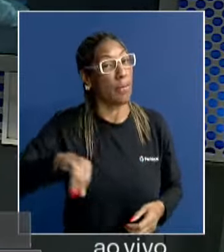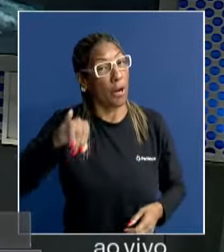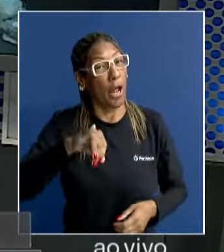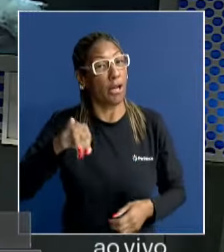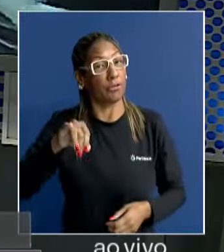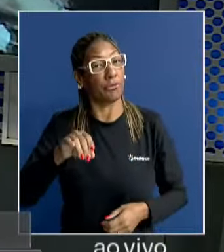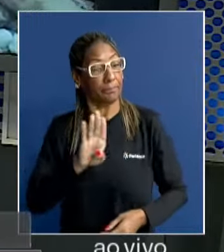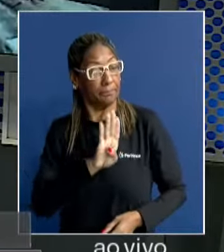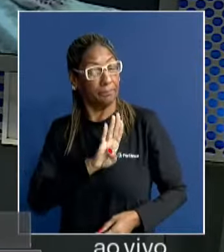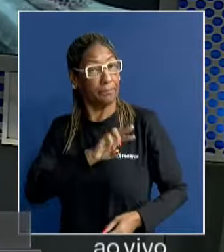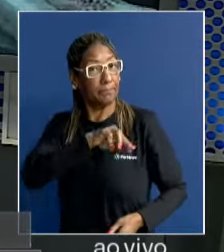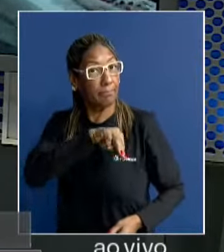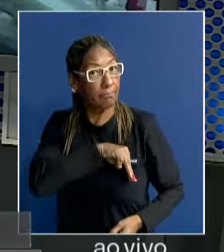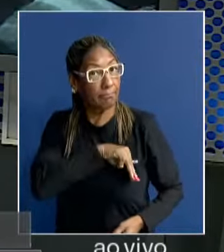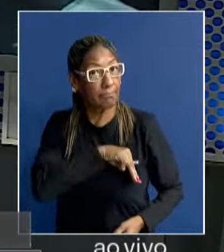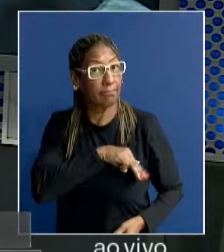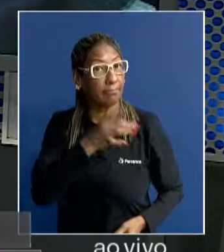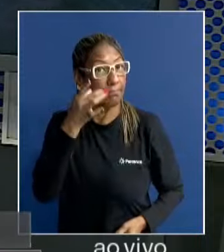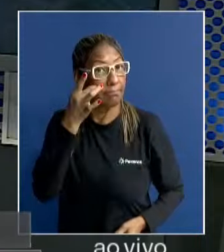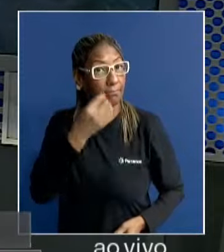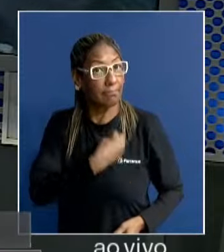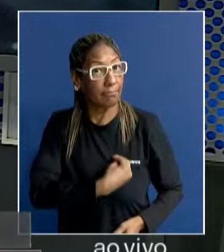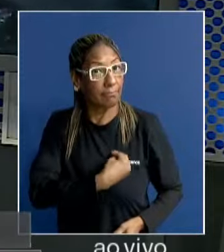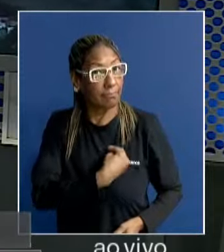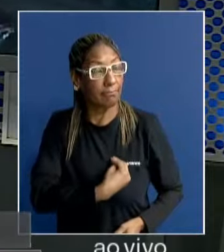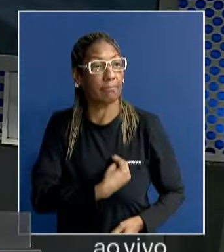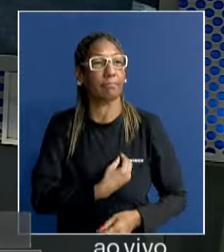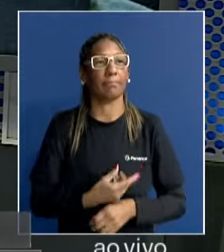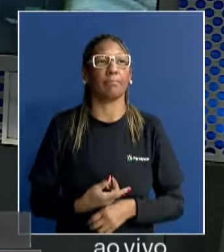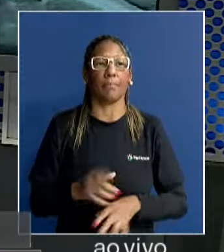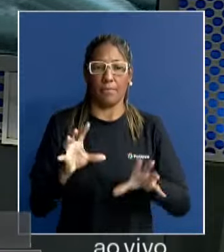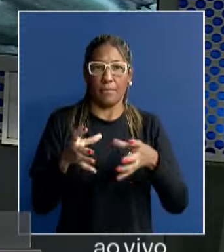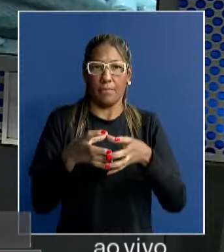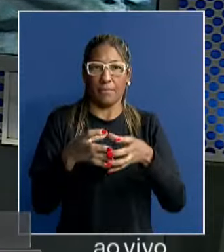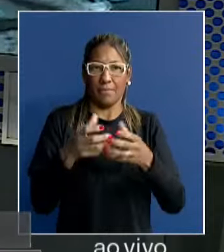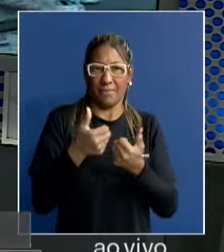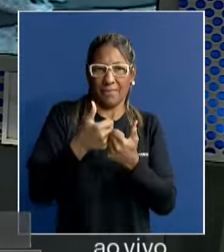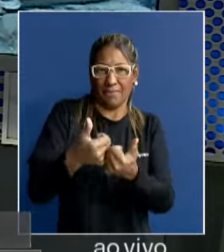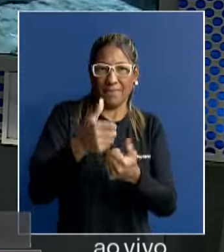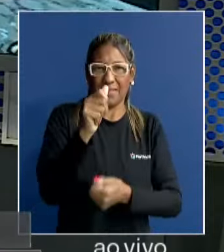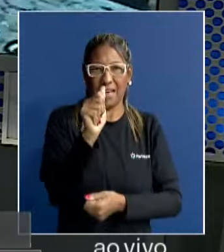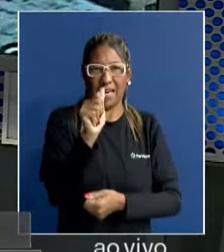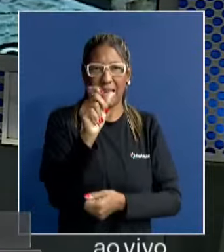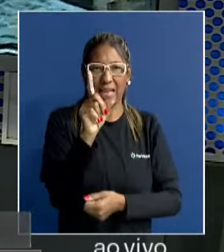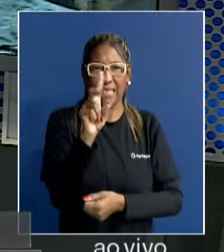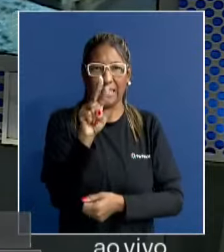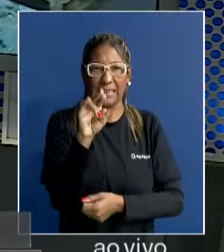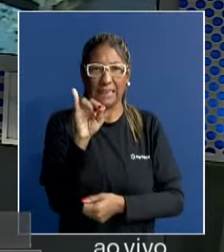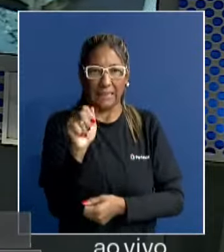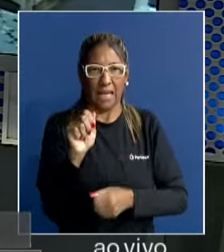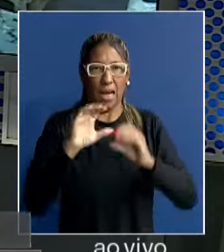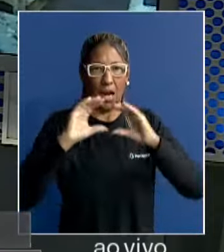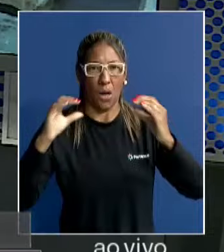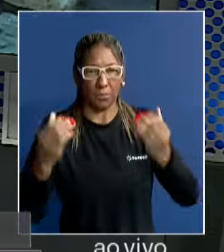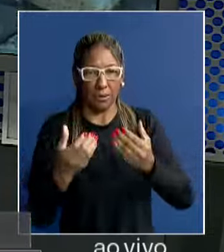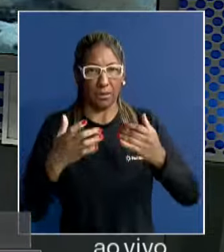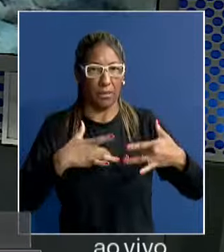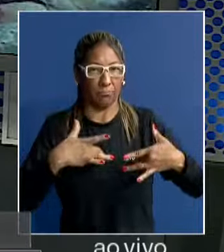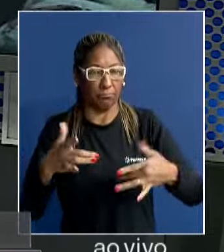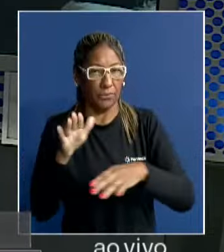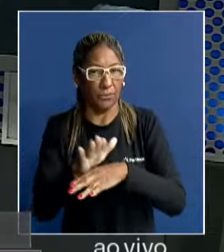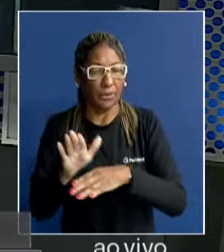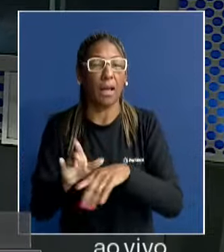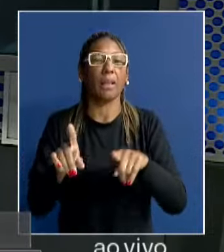da Brigada Militar nesse local, além da ADRA, né, dos representantes da ADRA, dessa agência humanitária. É importante